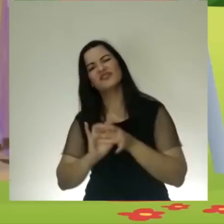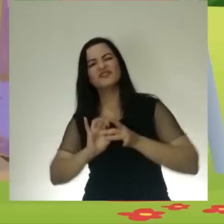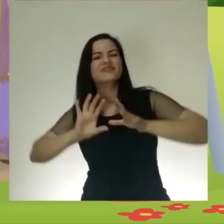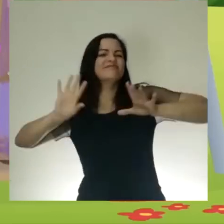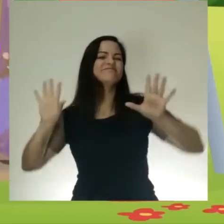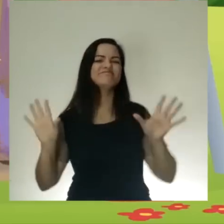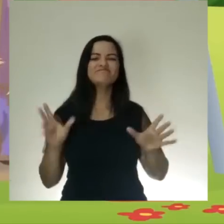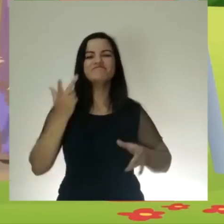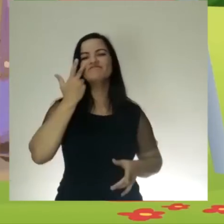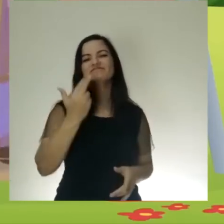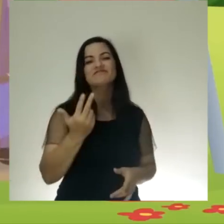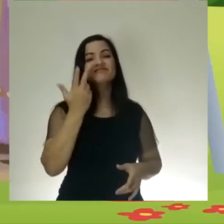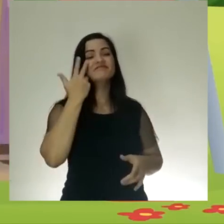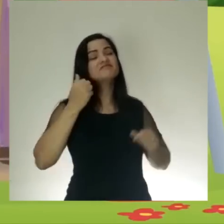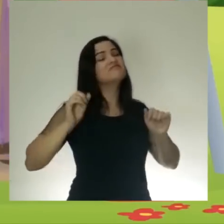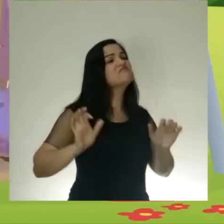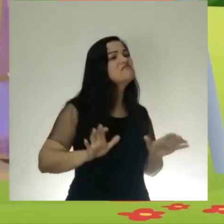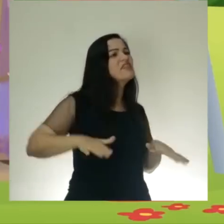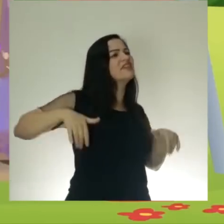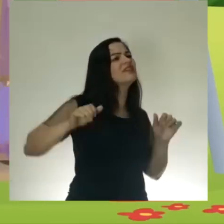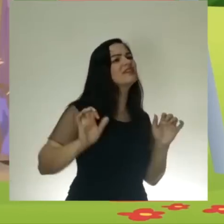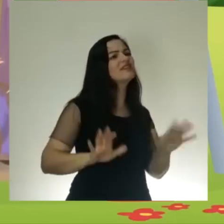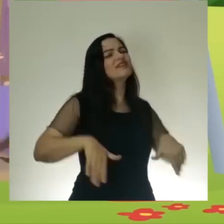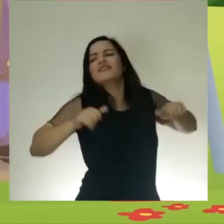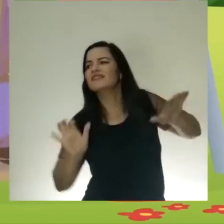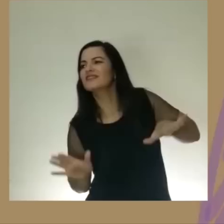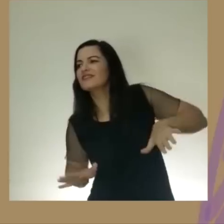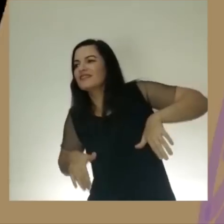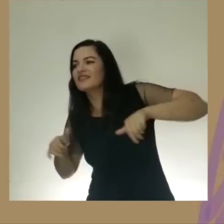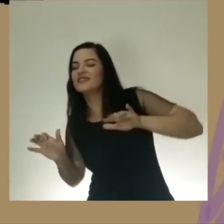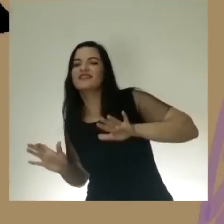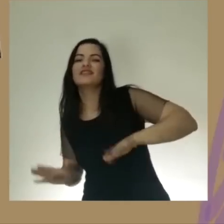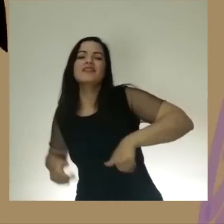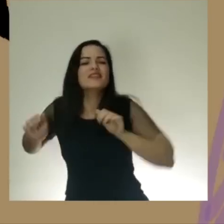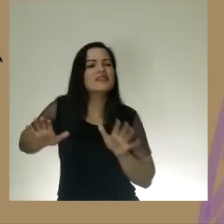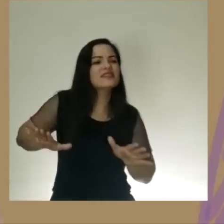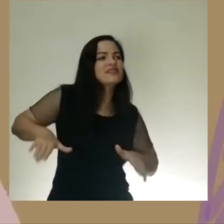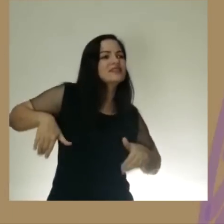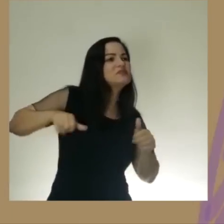e navego bem assim.